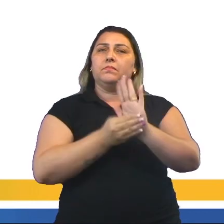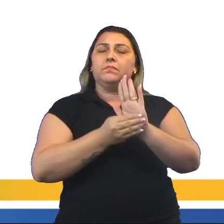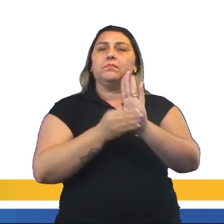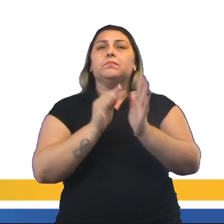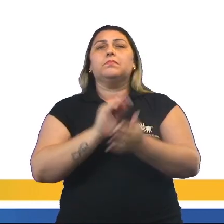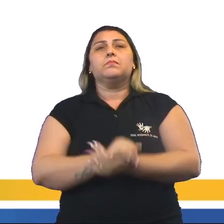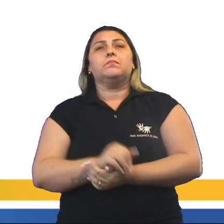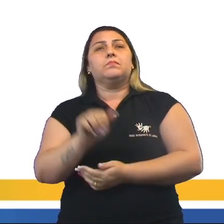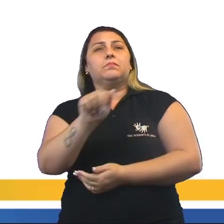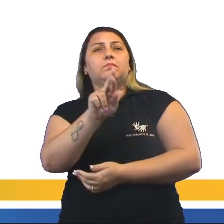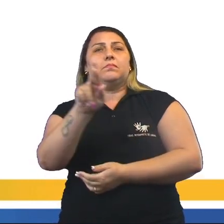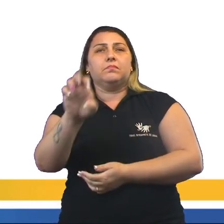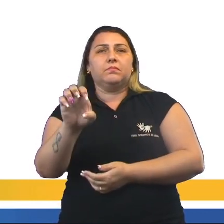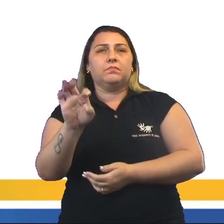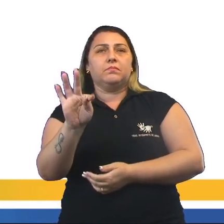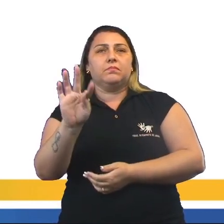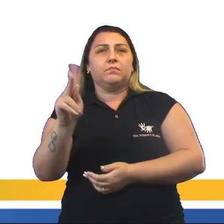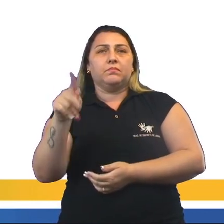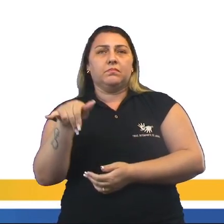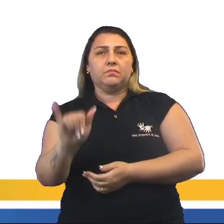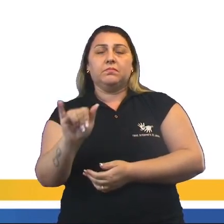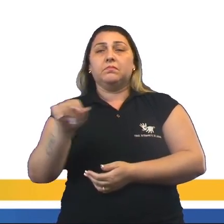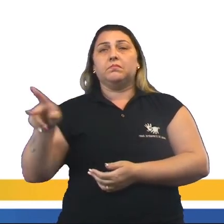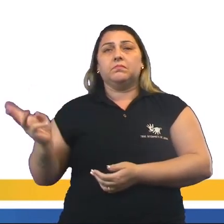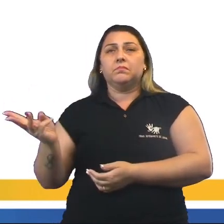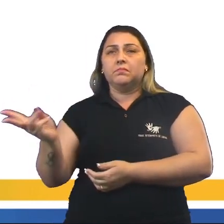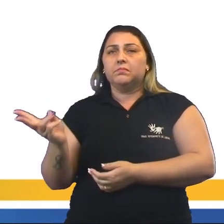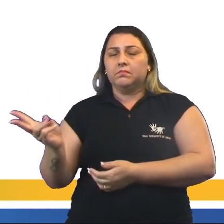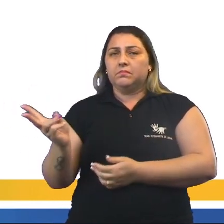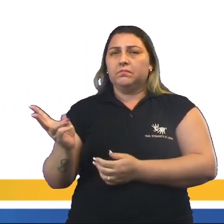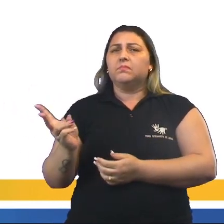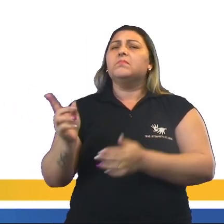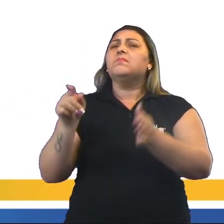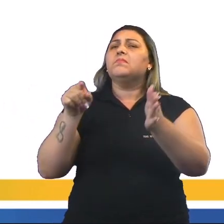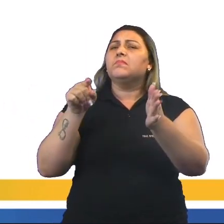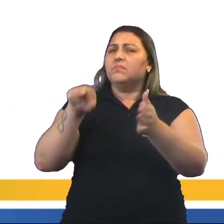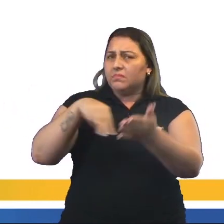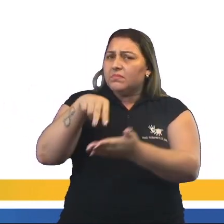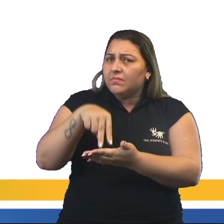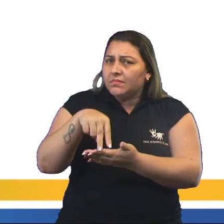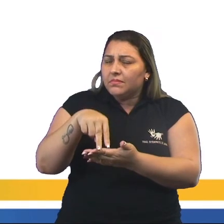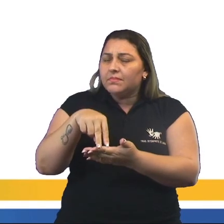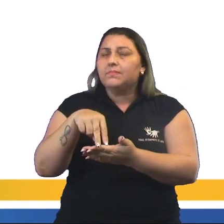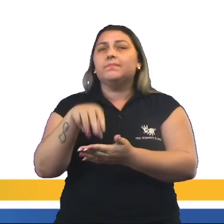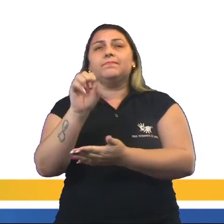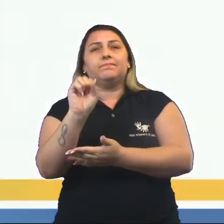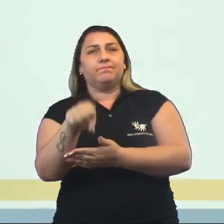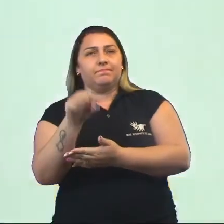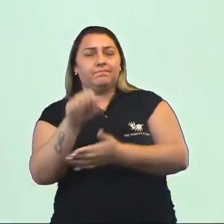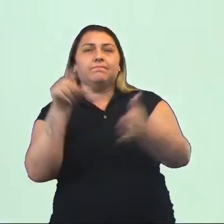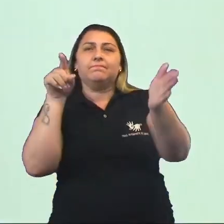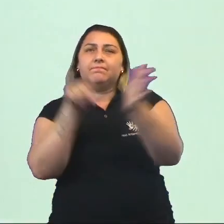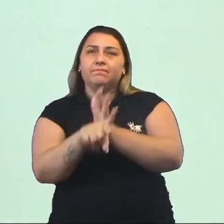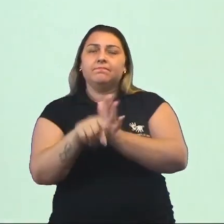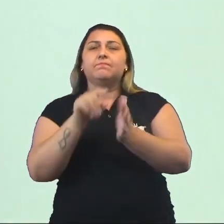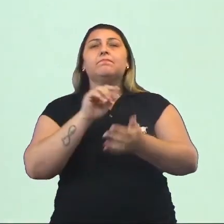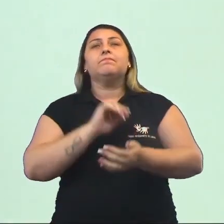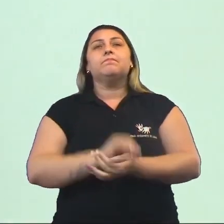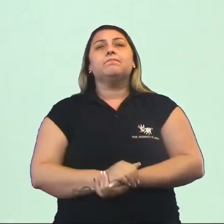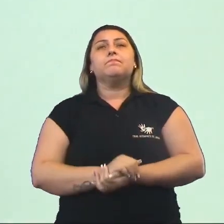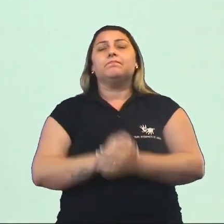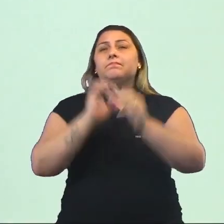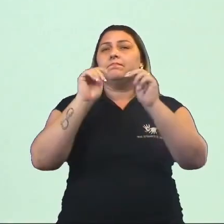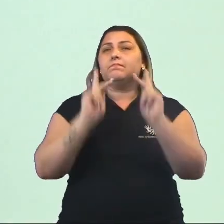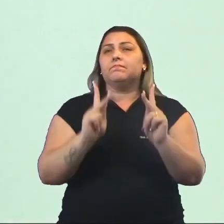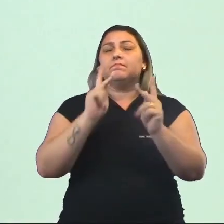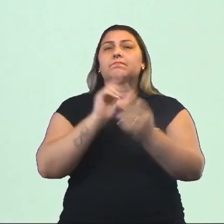ó. Are they dancing? Eles estão dançando? Aí sim, vira uma pergunta, né?